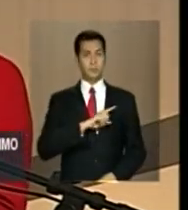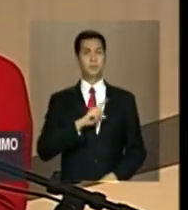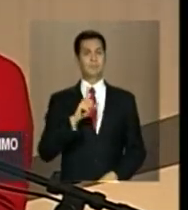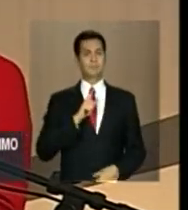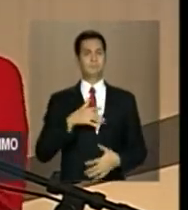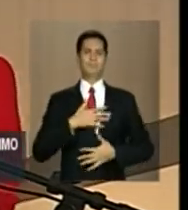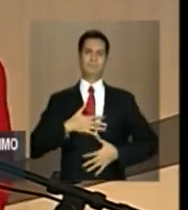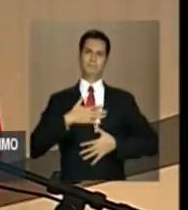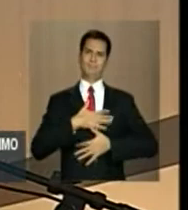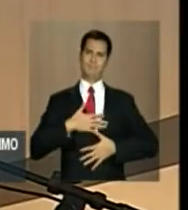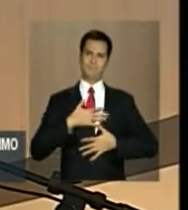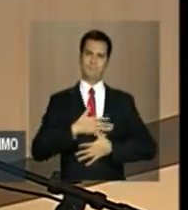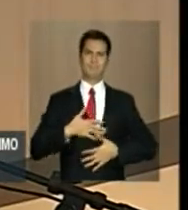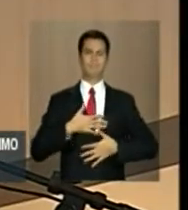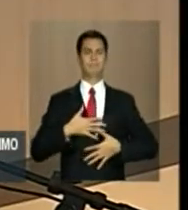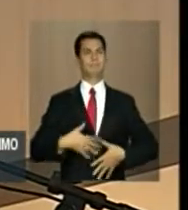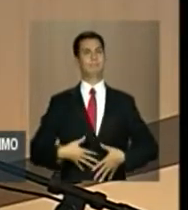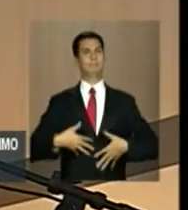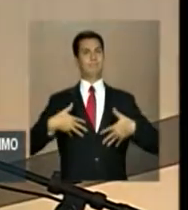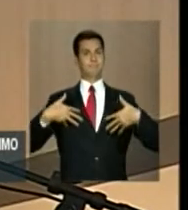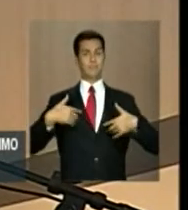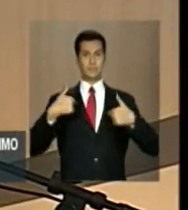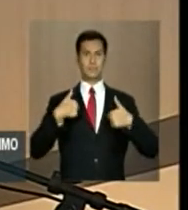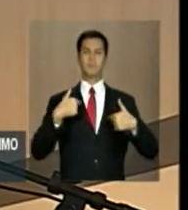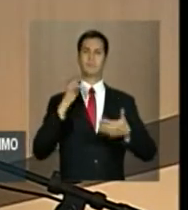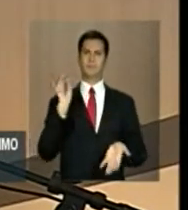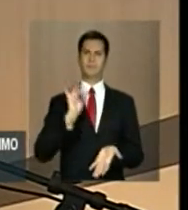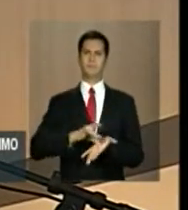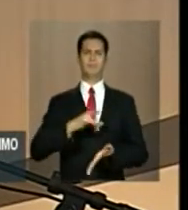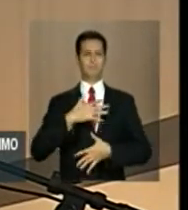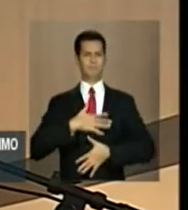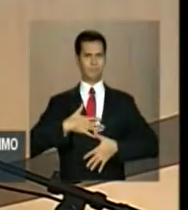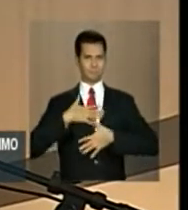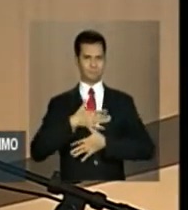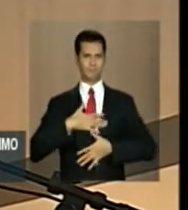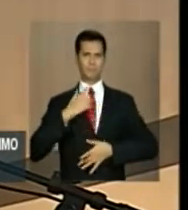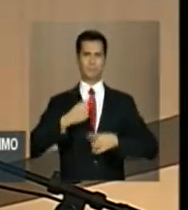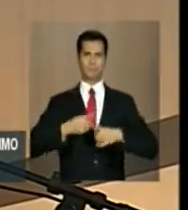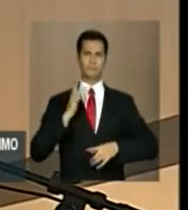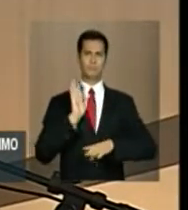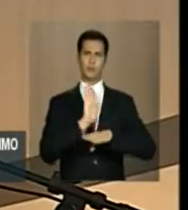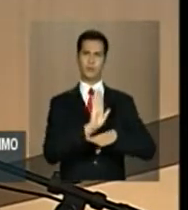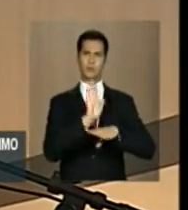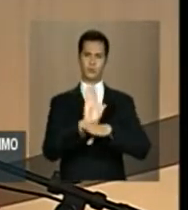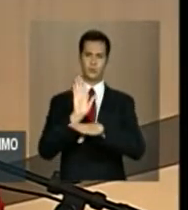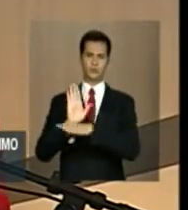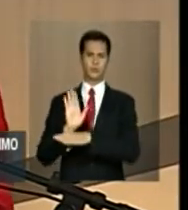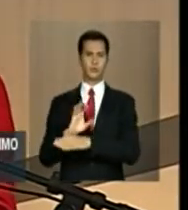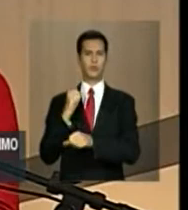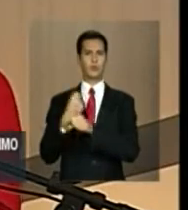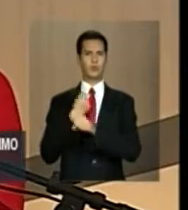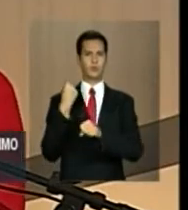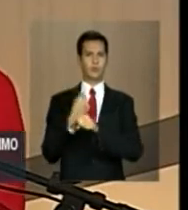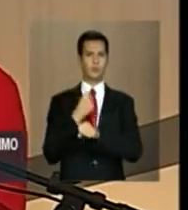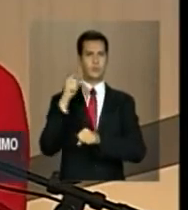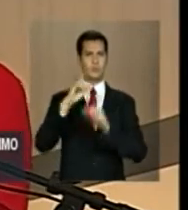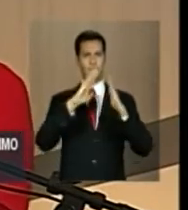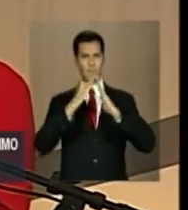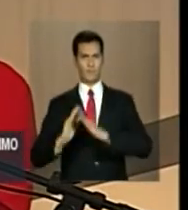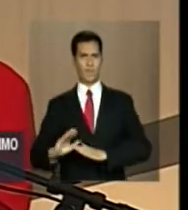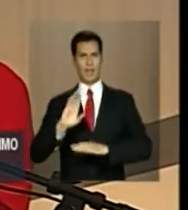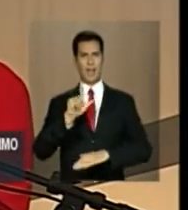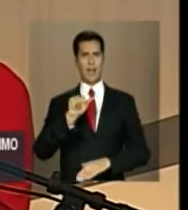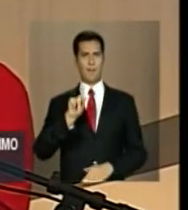alguns orgulhos. E eu tenho muito orgulho de ter contribuído para o Complexo do Alemão, para a